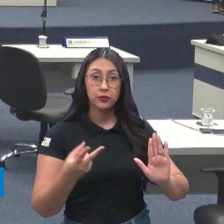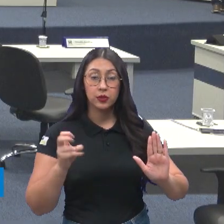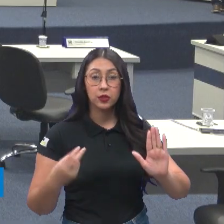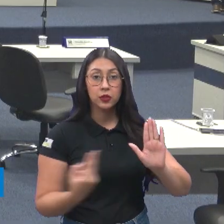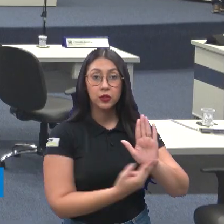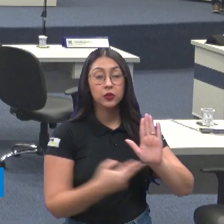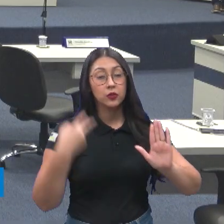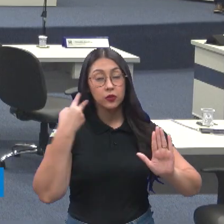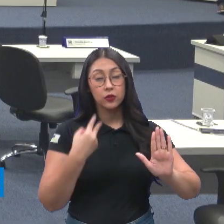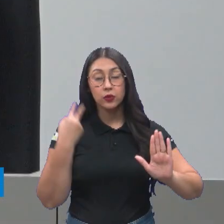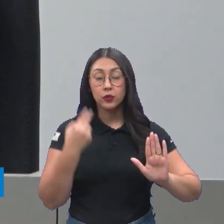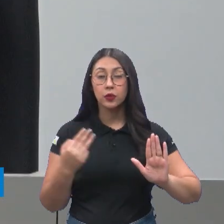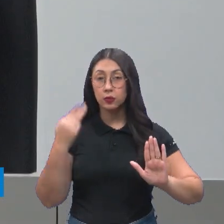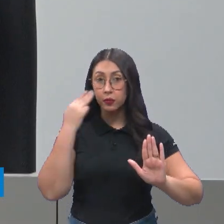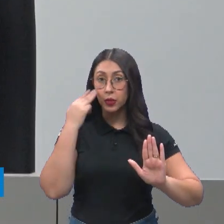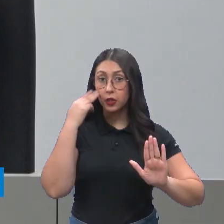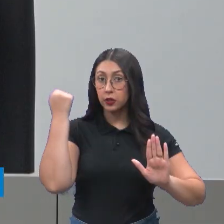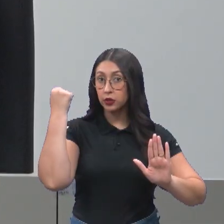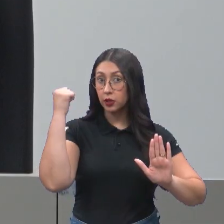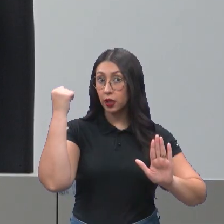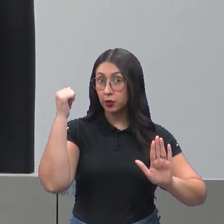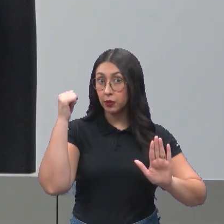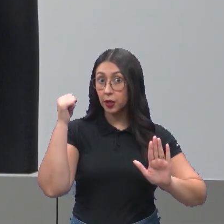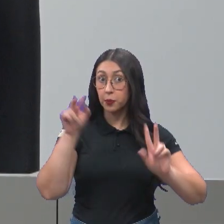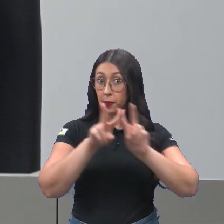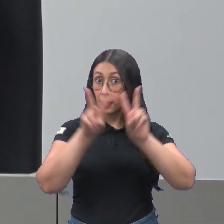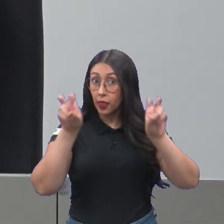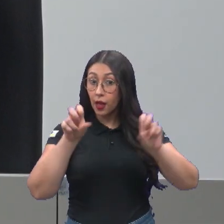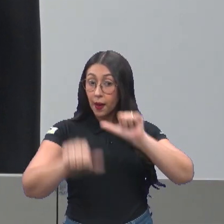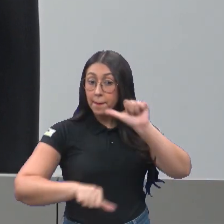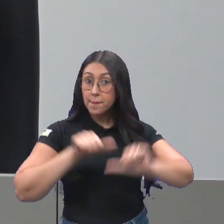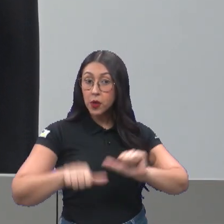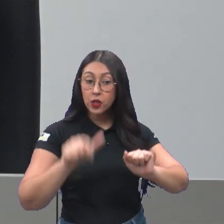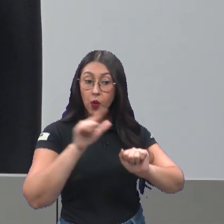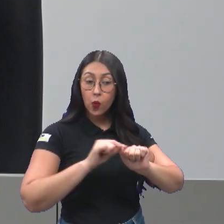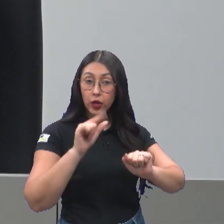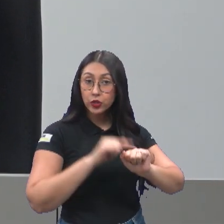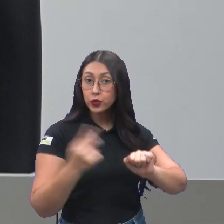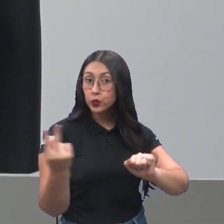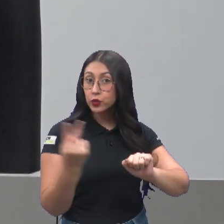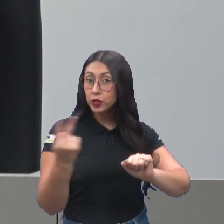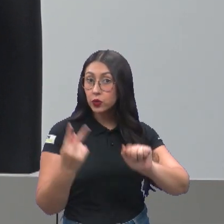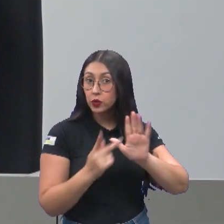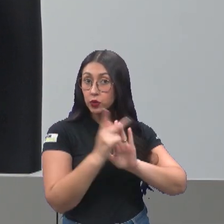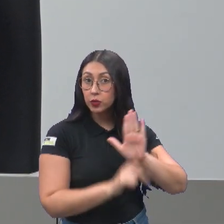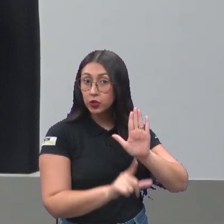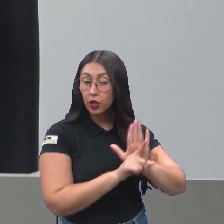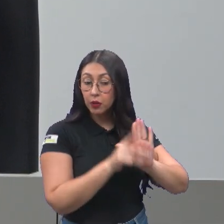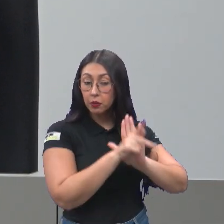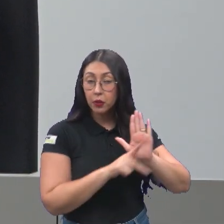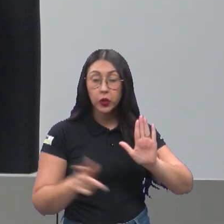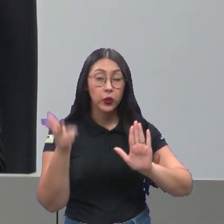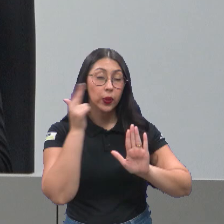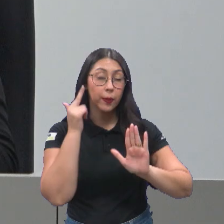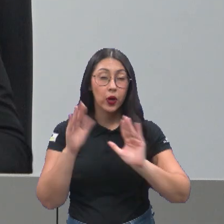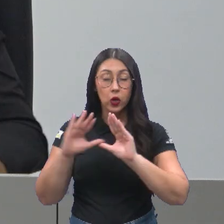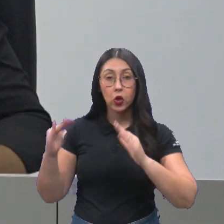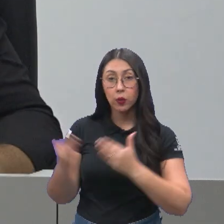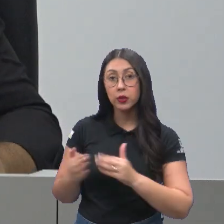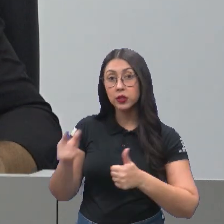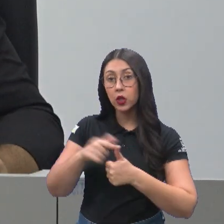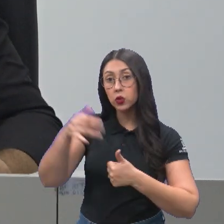vereador Marcão da Academia. Altera o artigo 2º do projeto de lei. Rito ordinário. Comissões